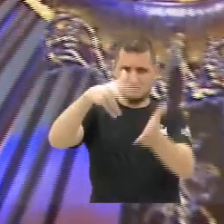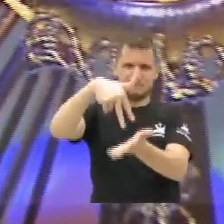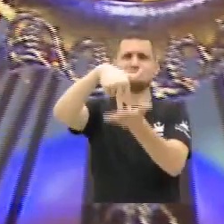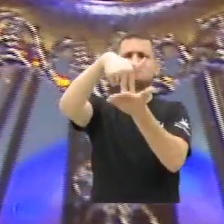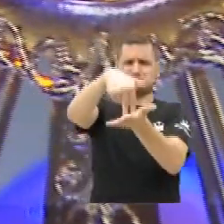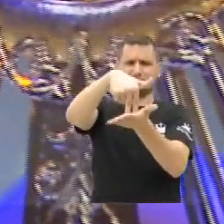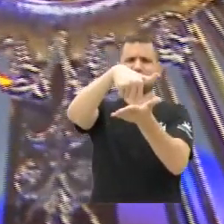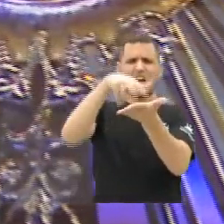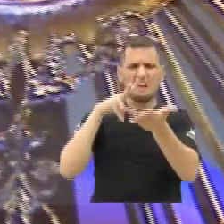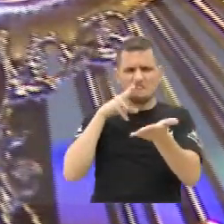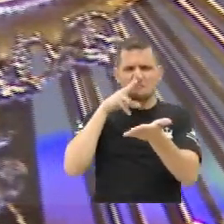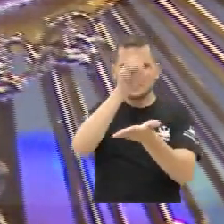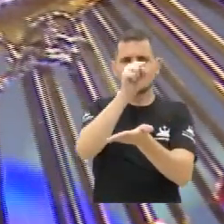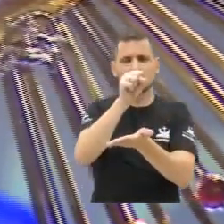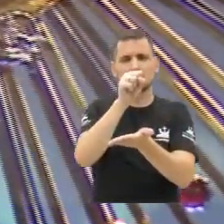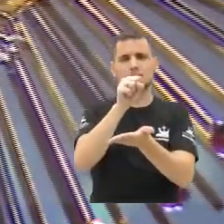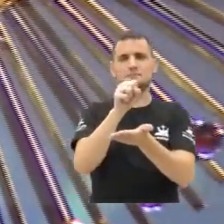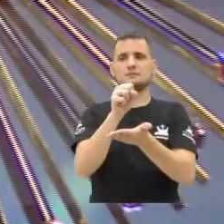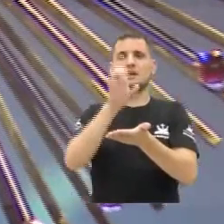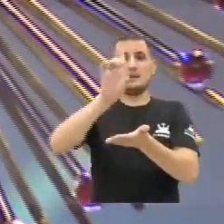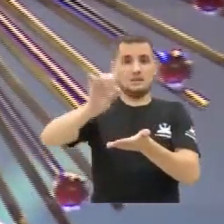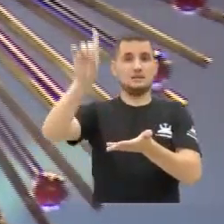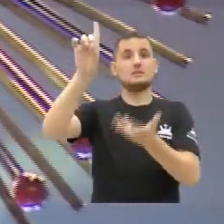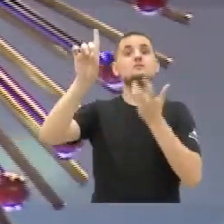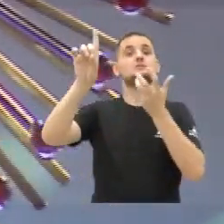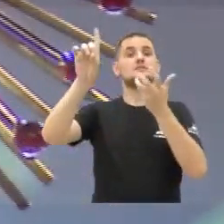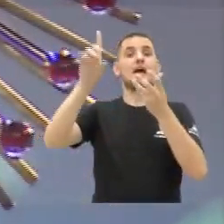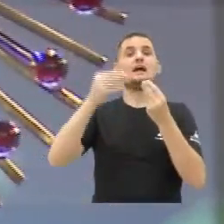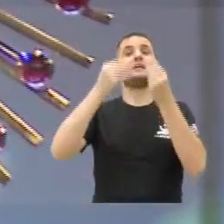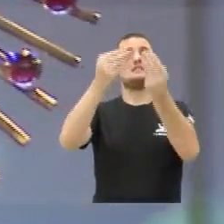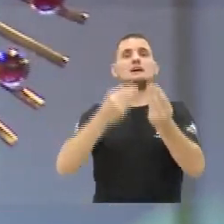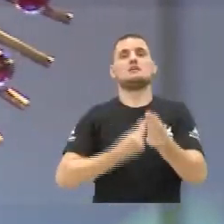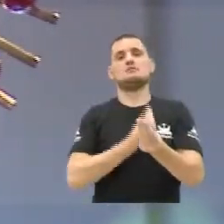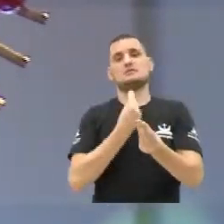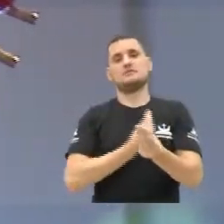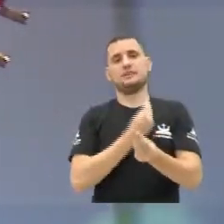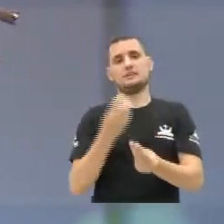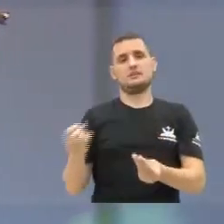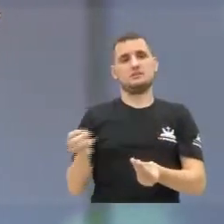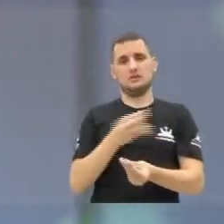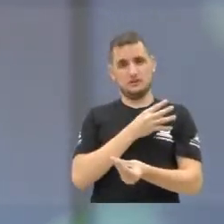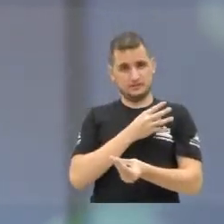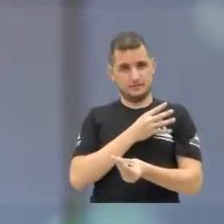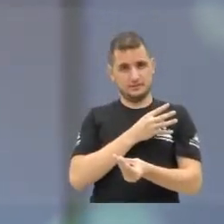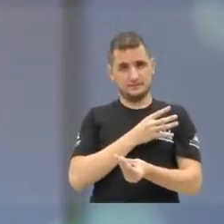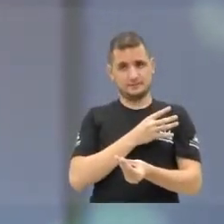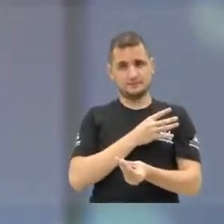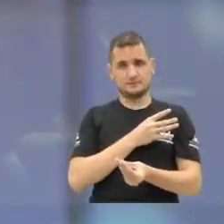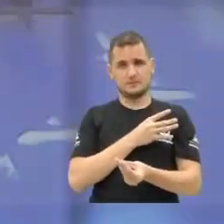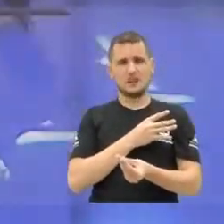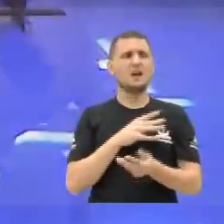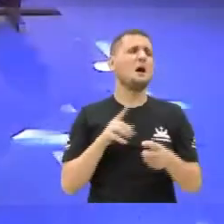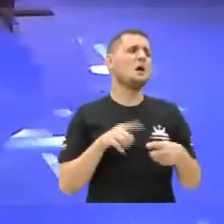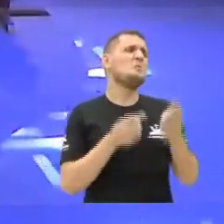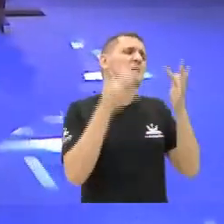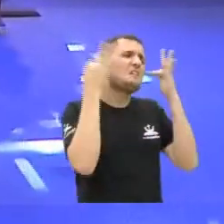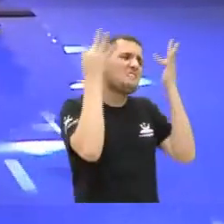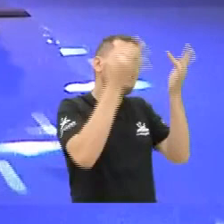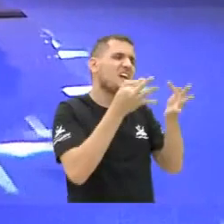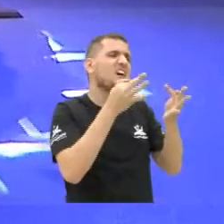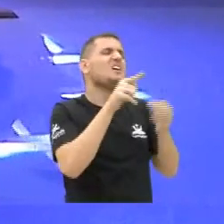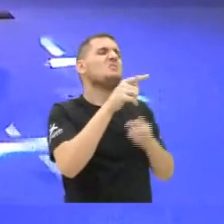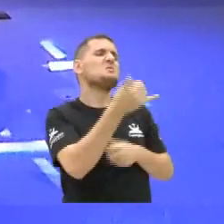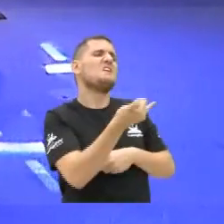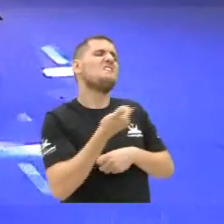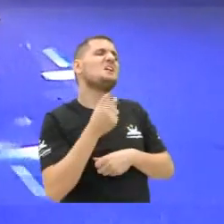Deus quer te restituir. Frei, mas se pelo que o senhor está